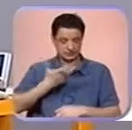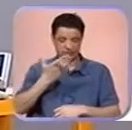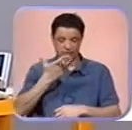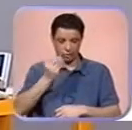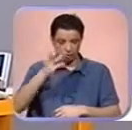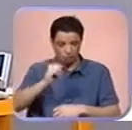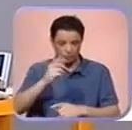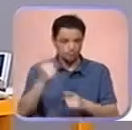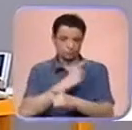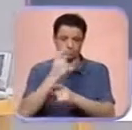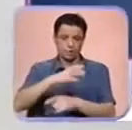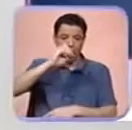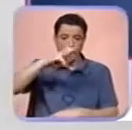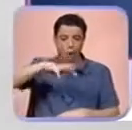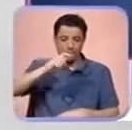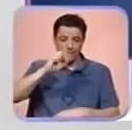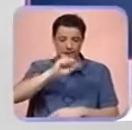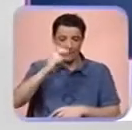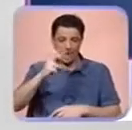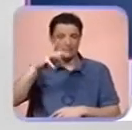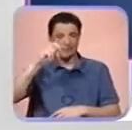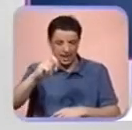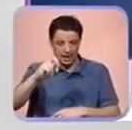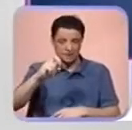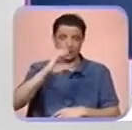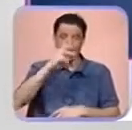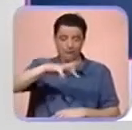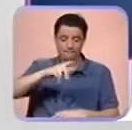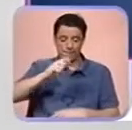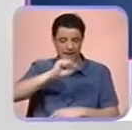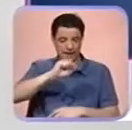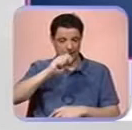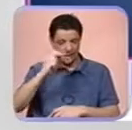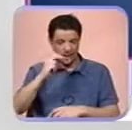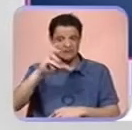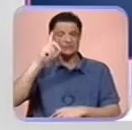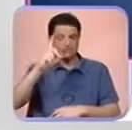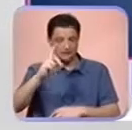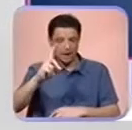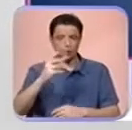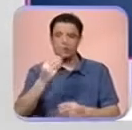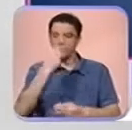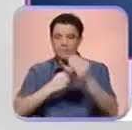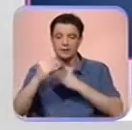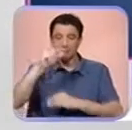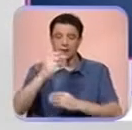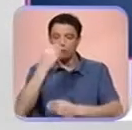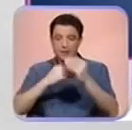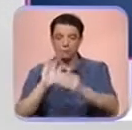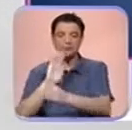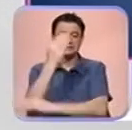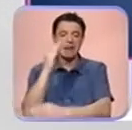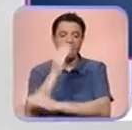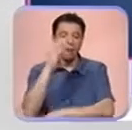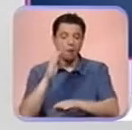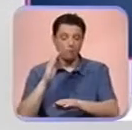que tanto falamos, ômega 3 e ômega 6, e alimentação rica em alimentos como o salmão e assim. Portanto, nós vemos que